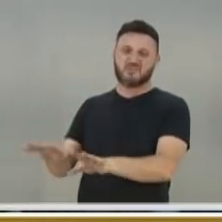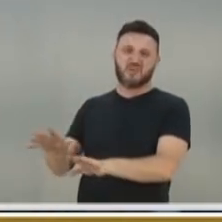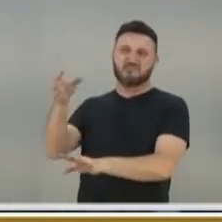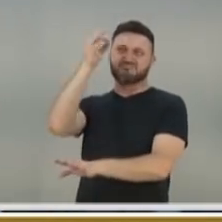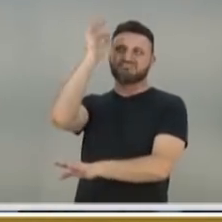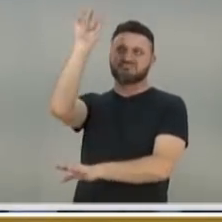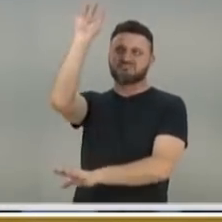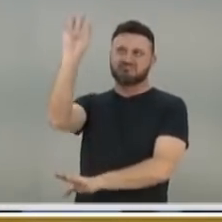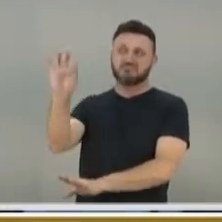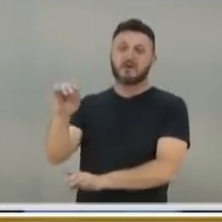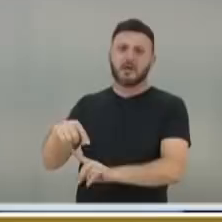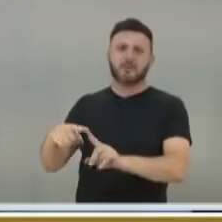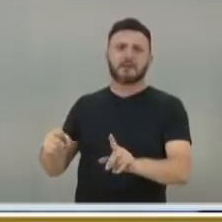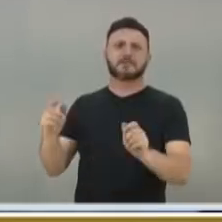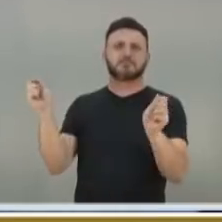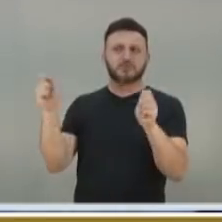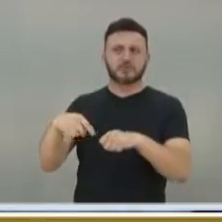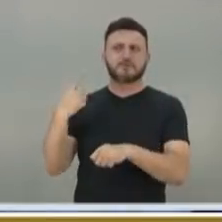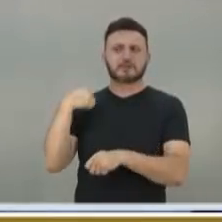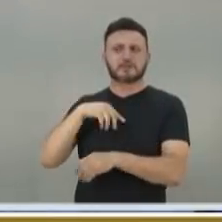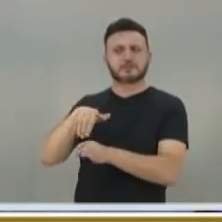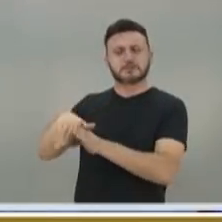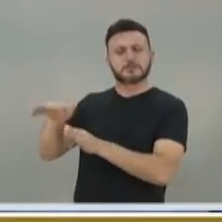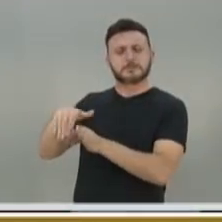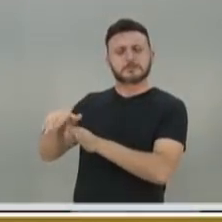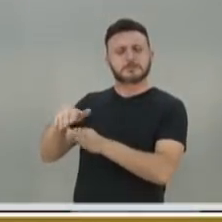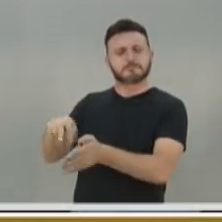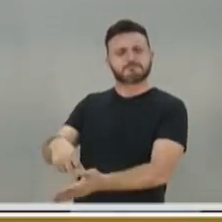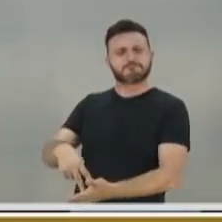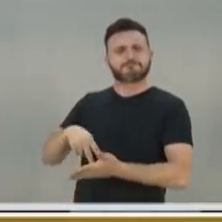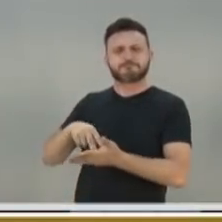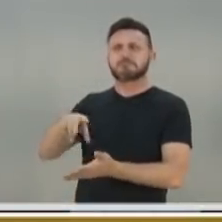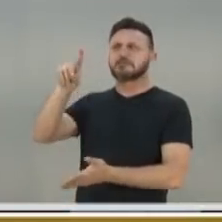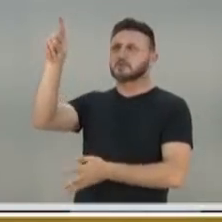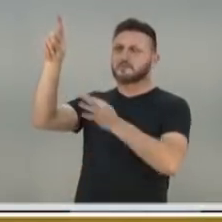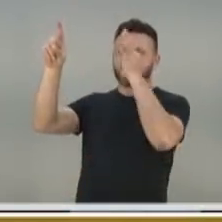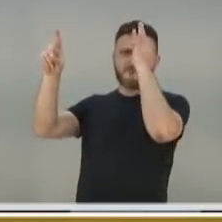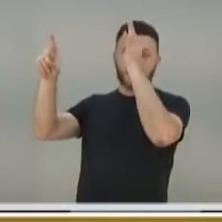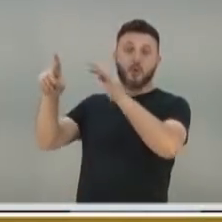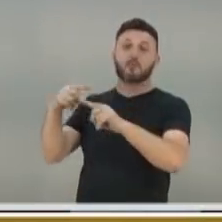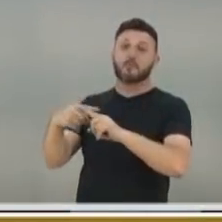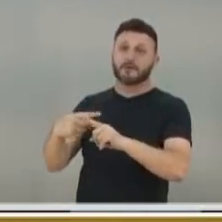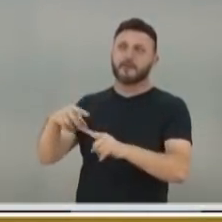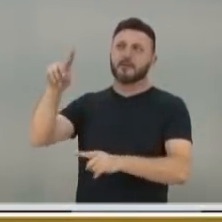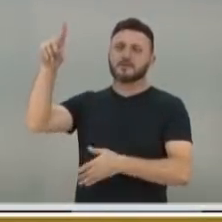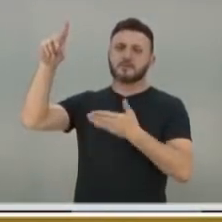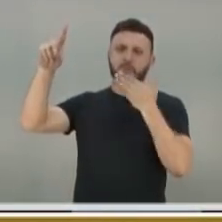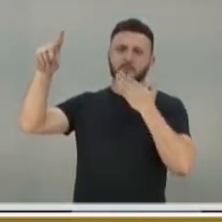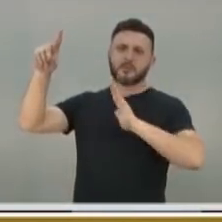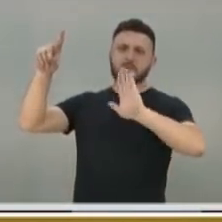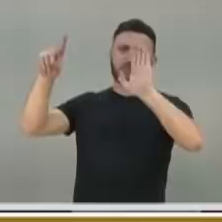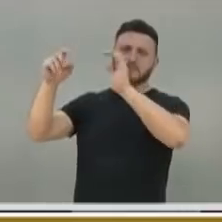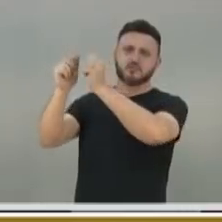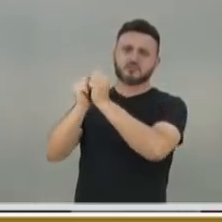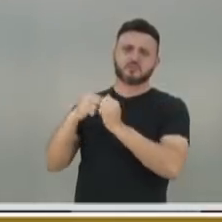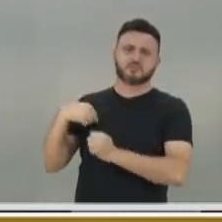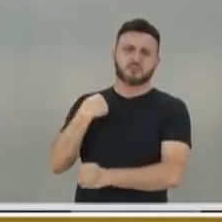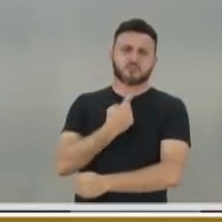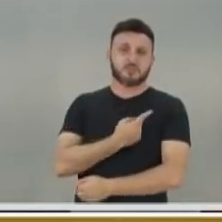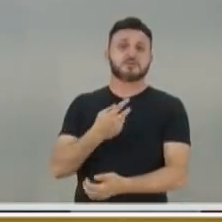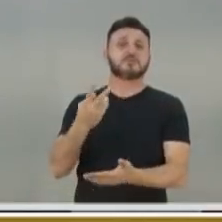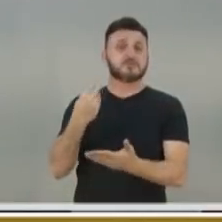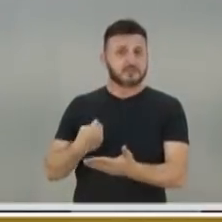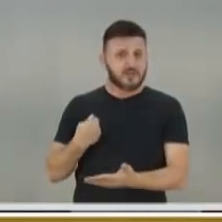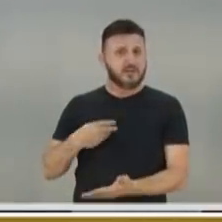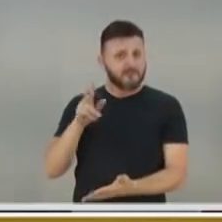ela é possível, é viável e Deus é fiel. Se Ele prometeu que está conosco, né, e de fato